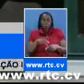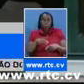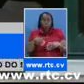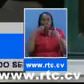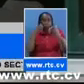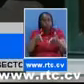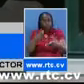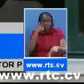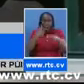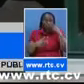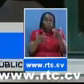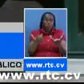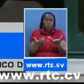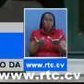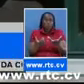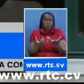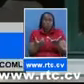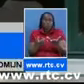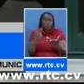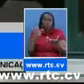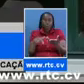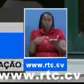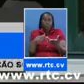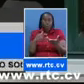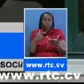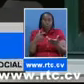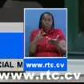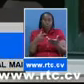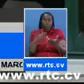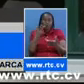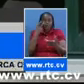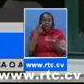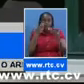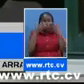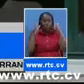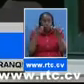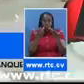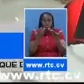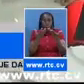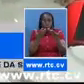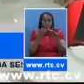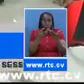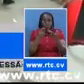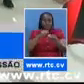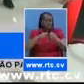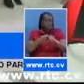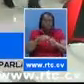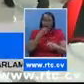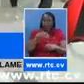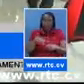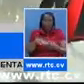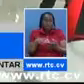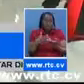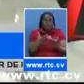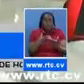Ásia, para que não evita custo de tempo, não evita burocracia, não evita perda de papel,